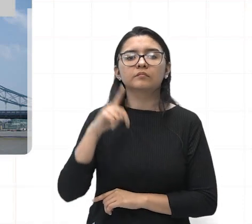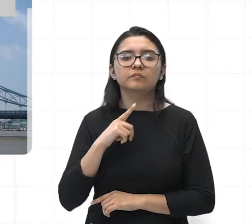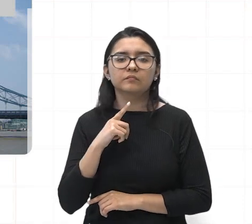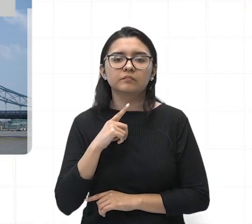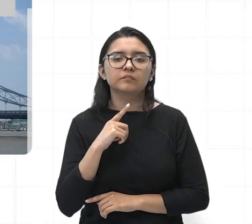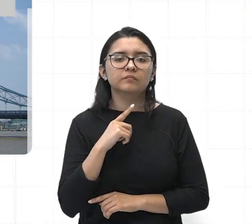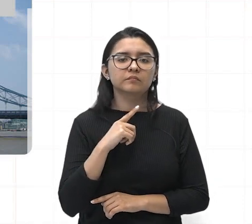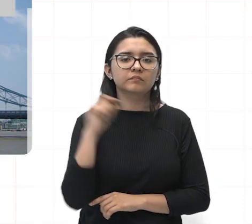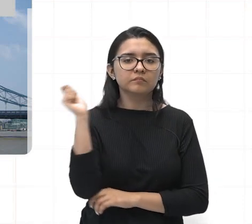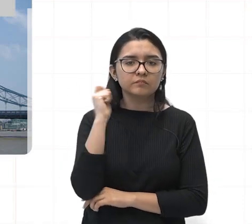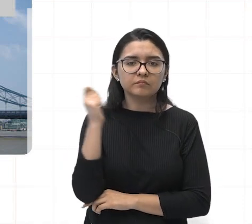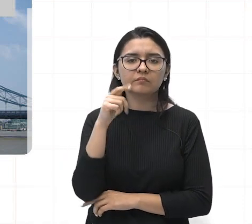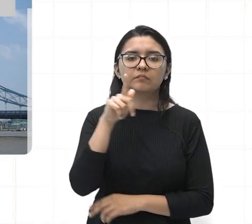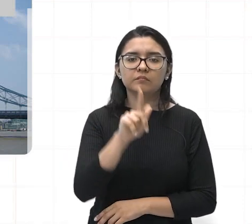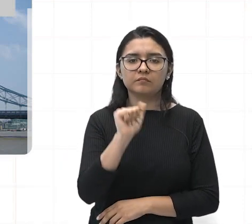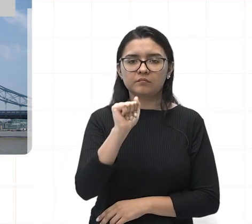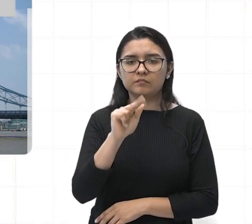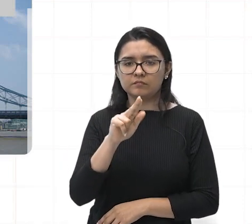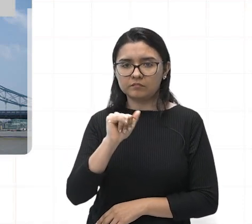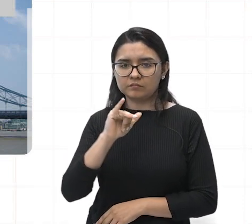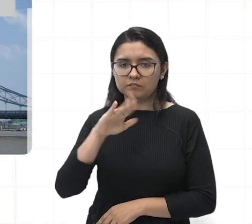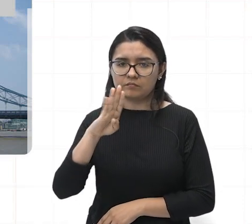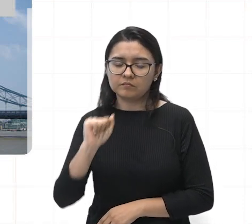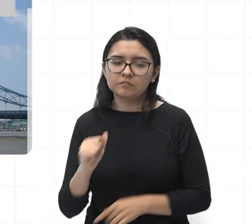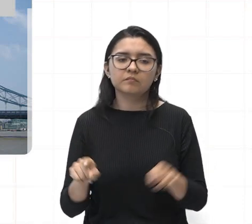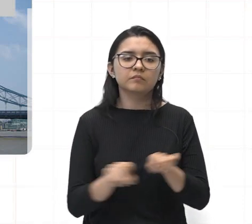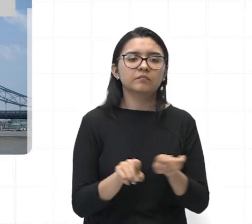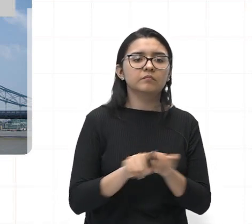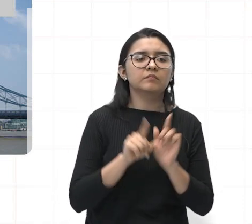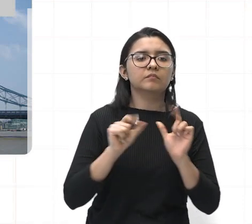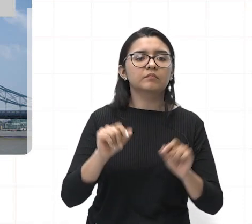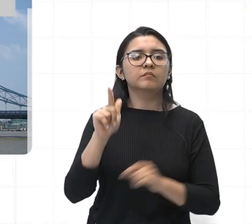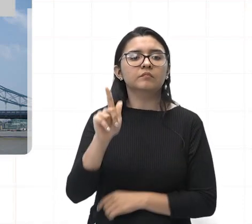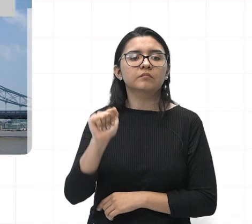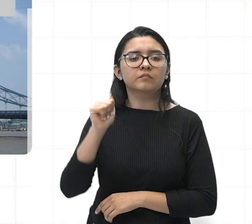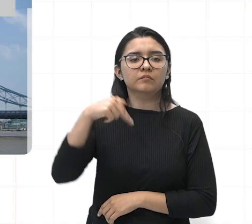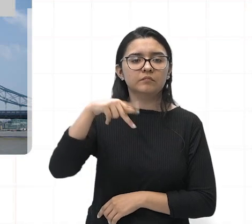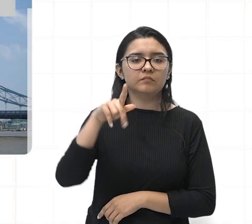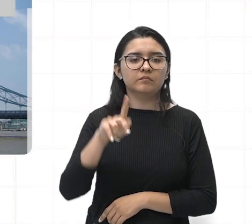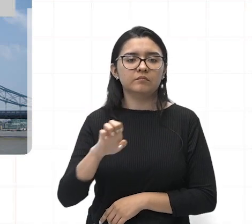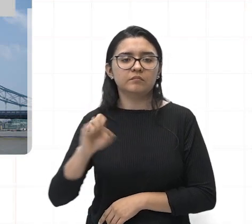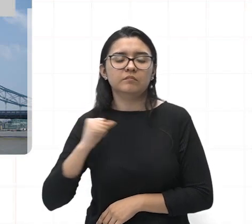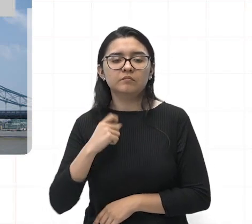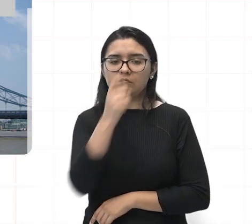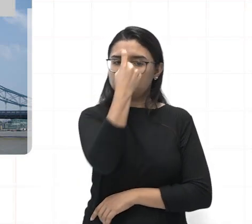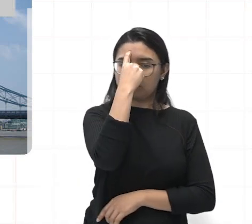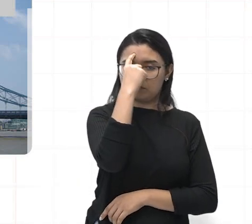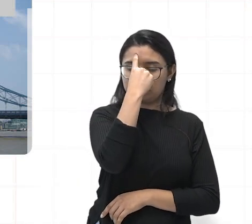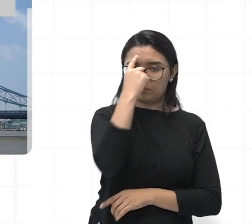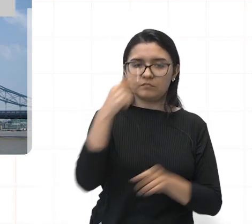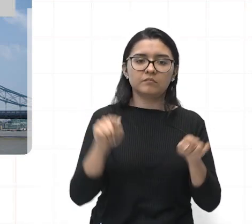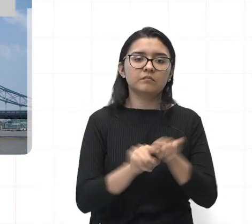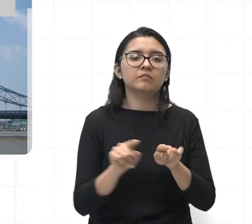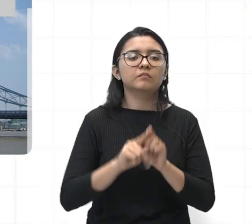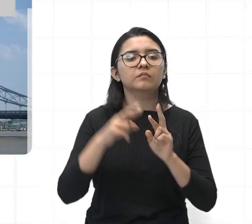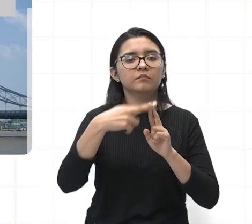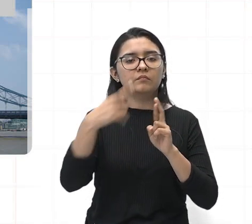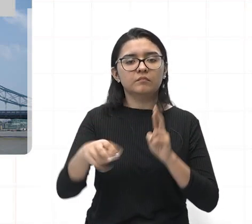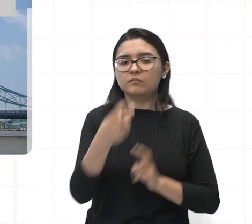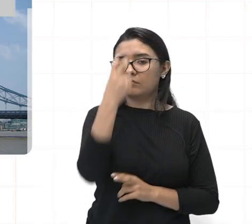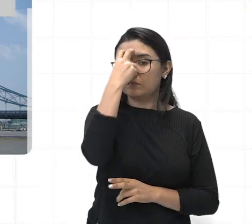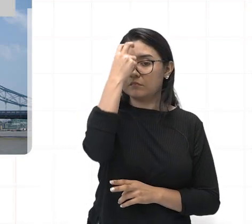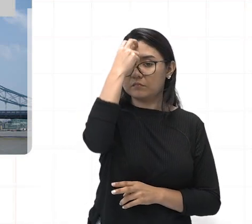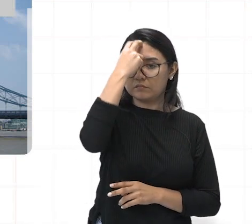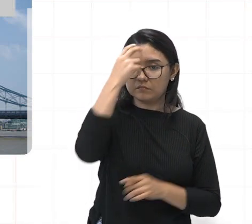Alegre, Rio Grande do Sul. O Rio Ganges, na Índia, que é considerado sagrado pelos seus seguidores da religião hinduísta. E a